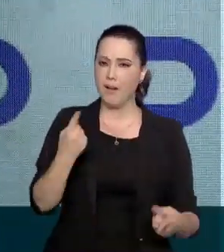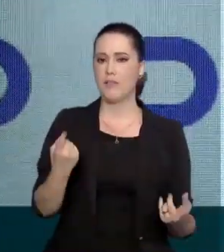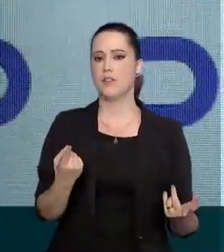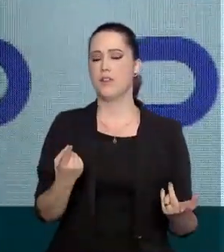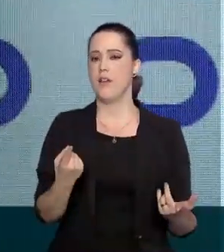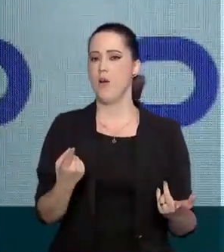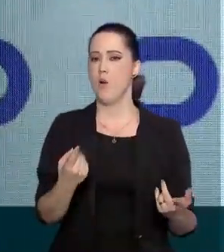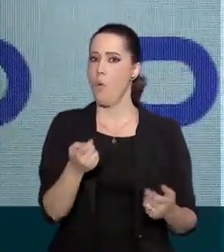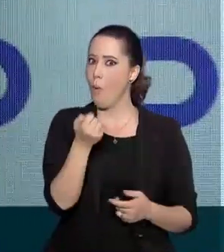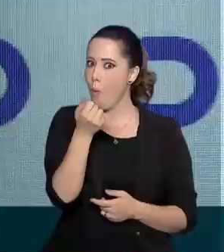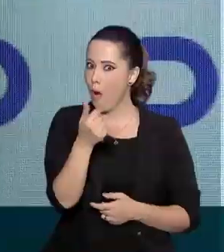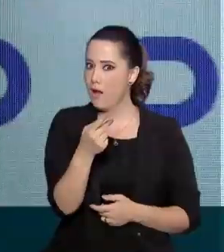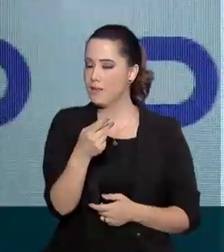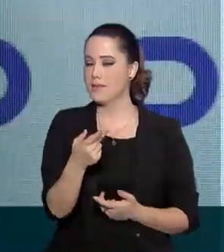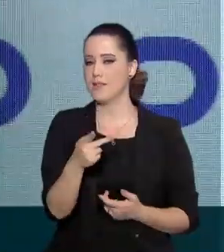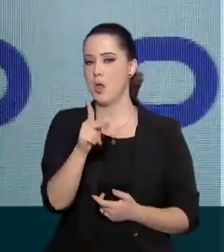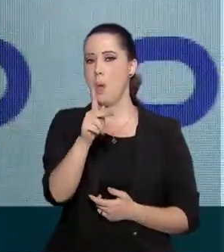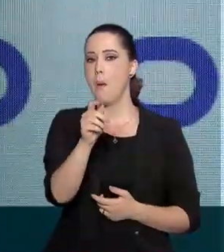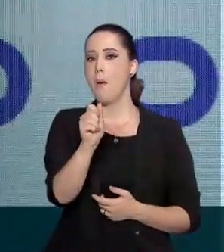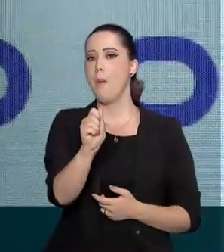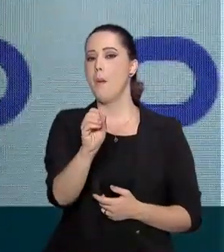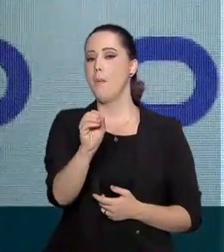poxa!